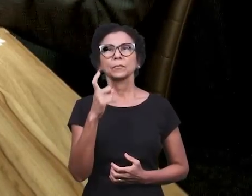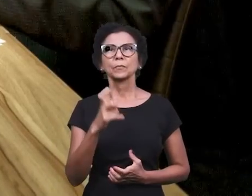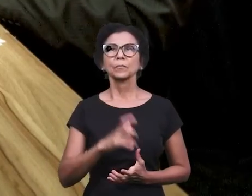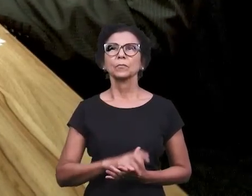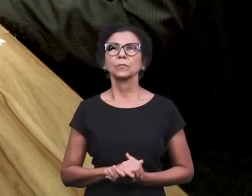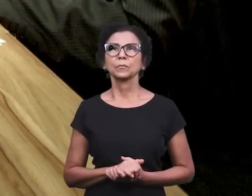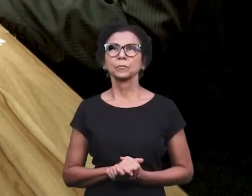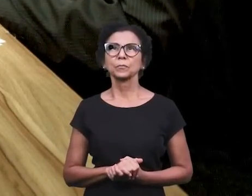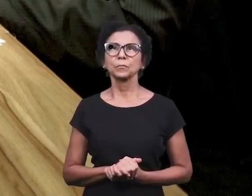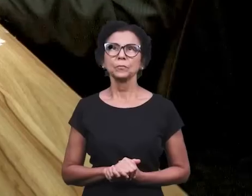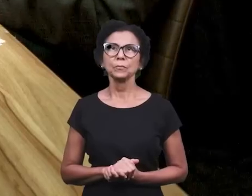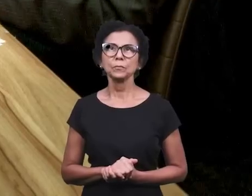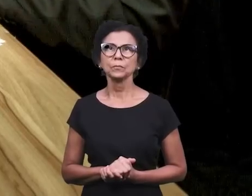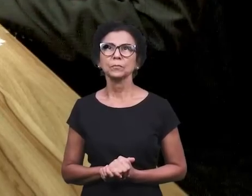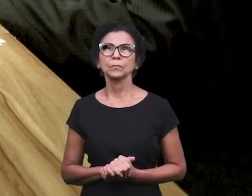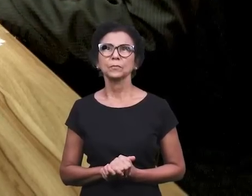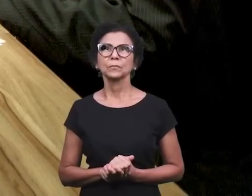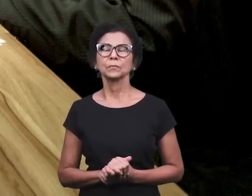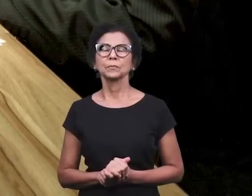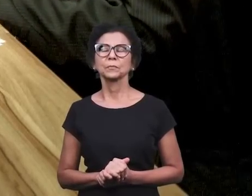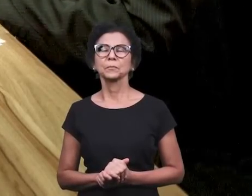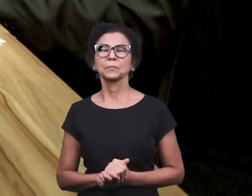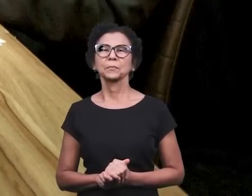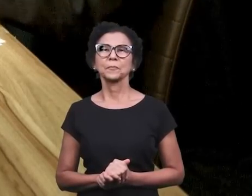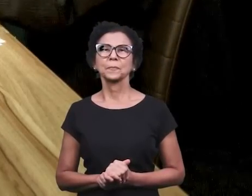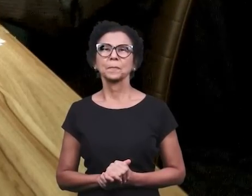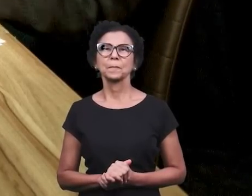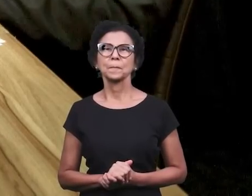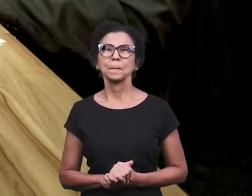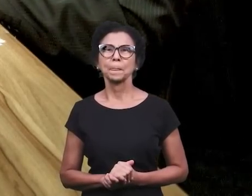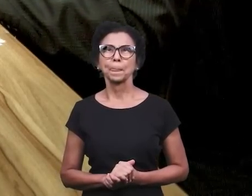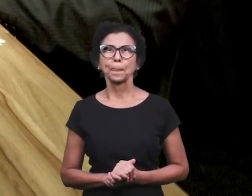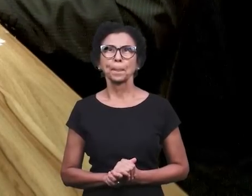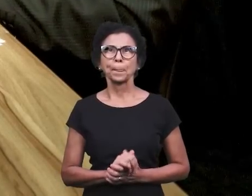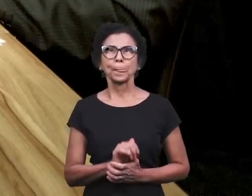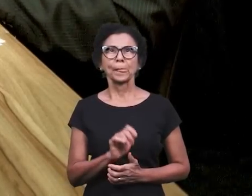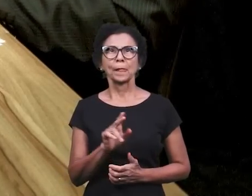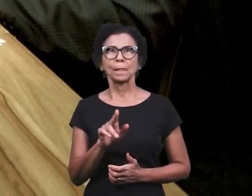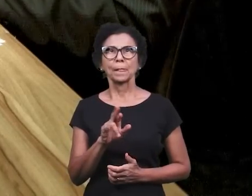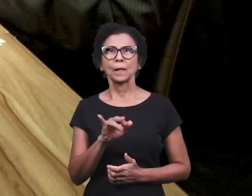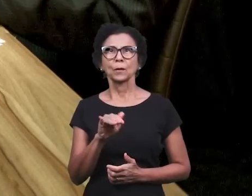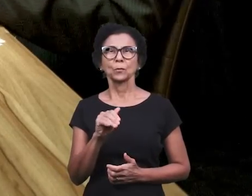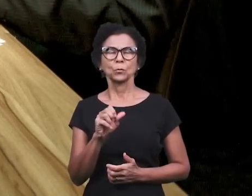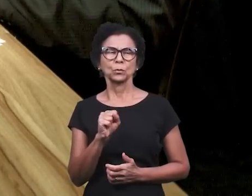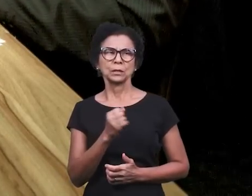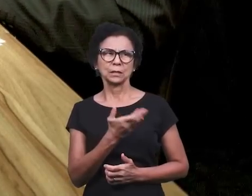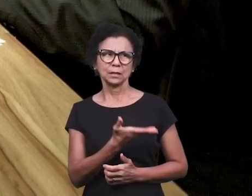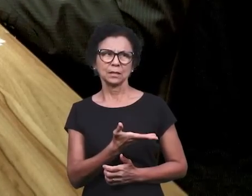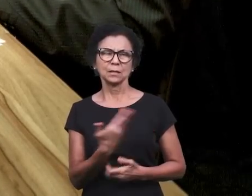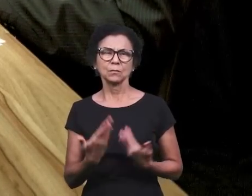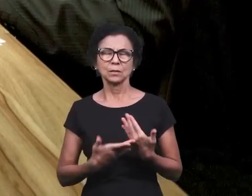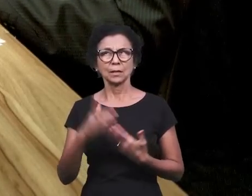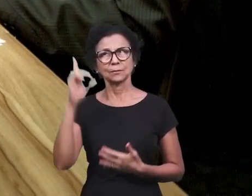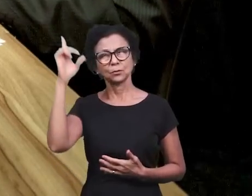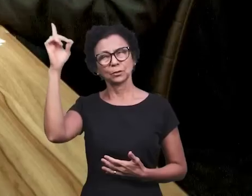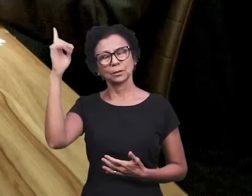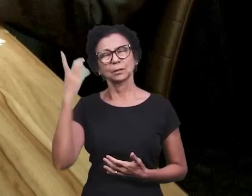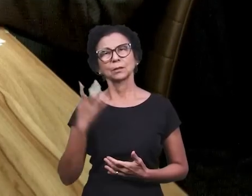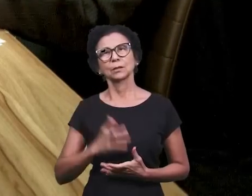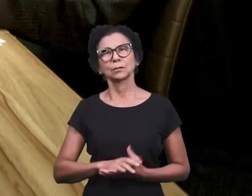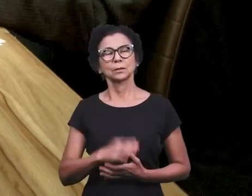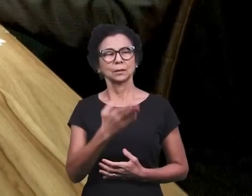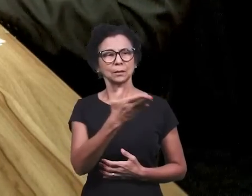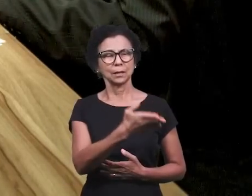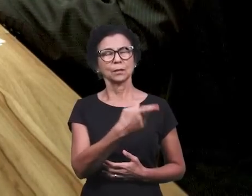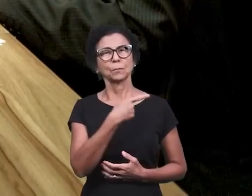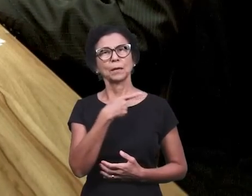eu descobri aos poucos que o Urias era um homem de Deus. Até porque geralmente nomes bíblicos eles não vêm por acaso. Exato, né? O pai dele era